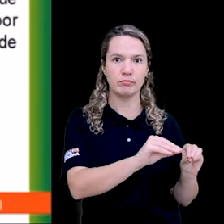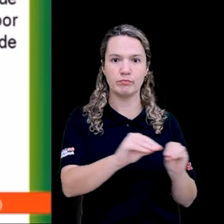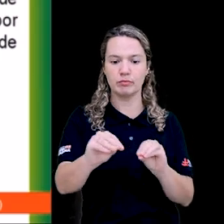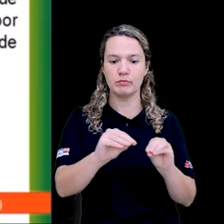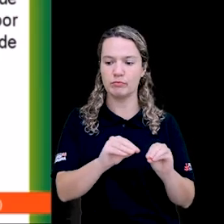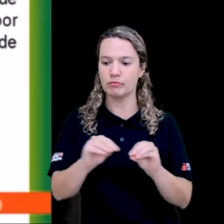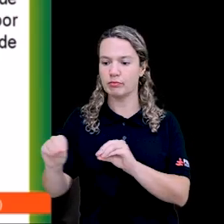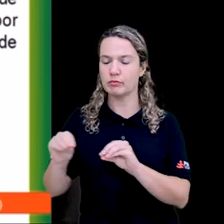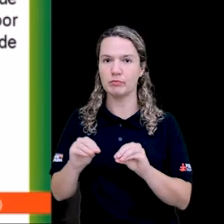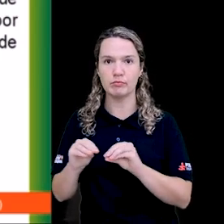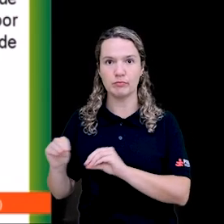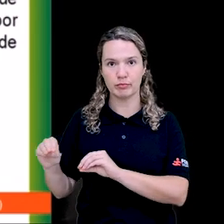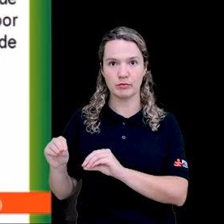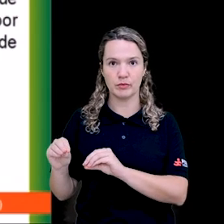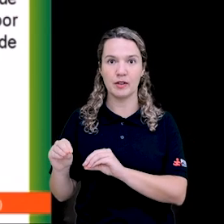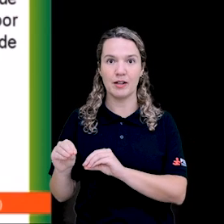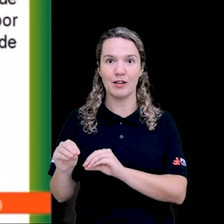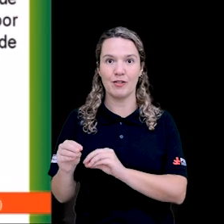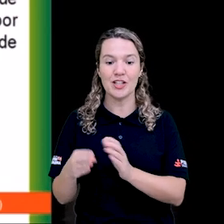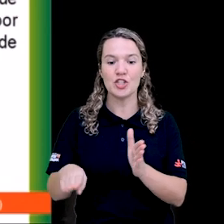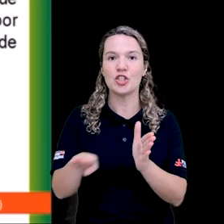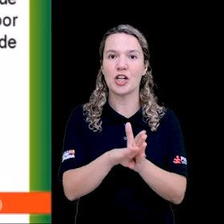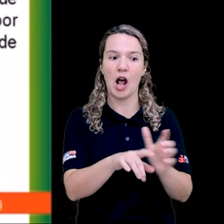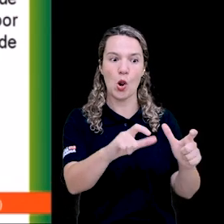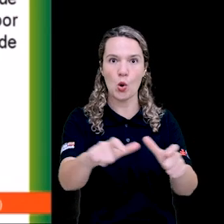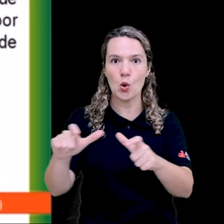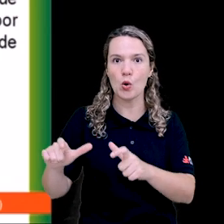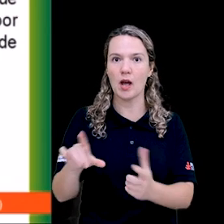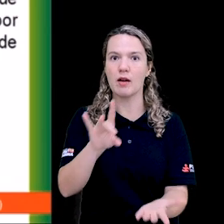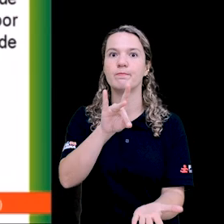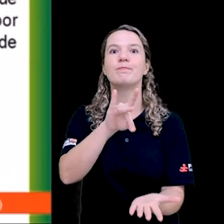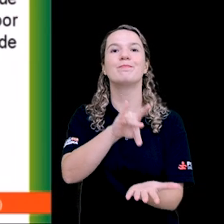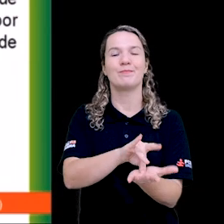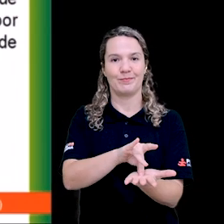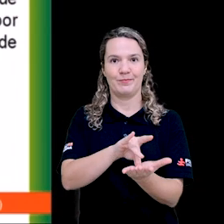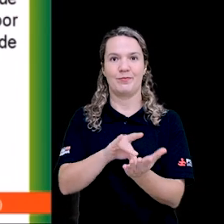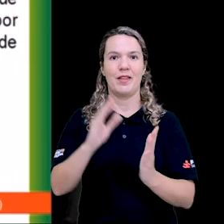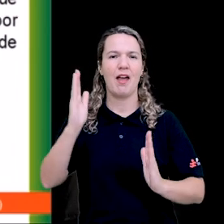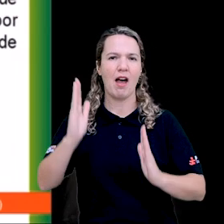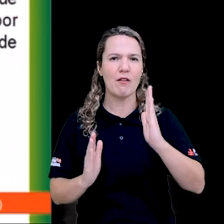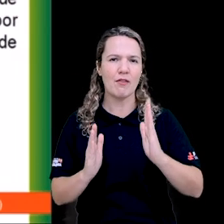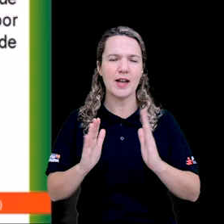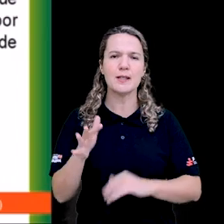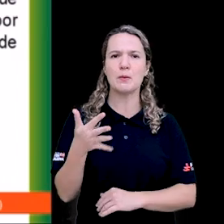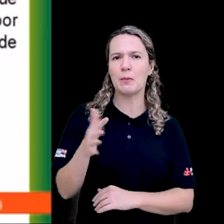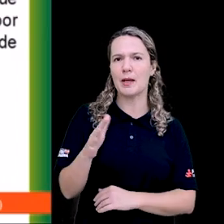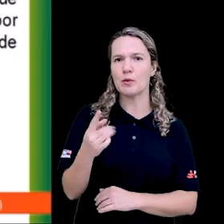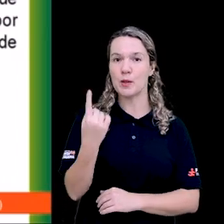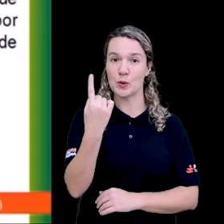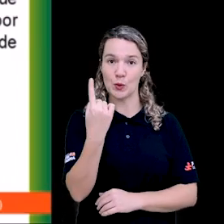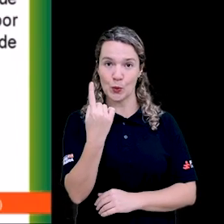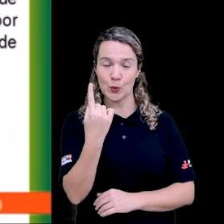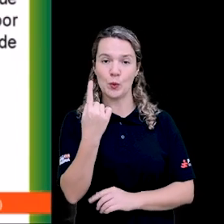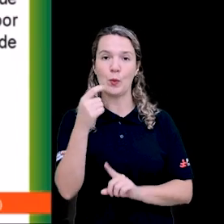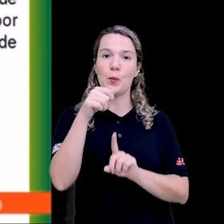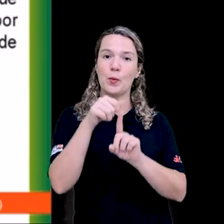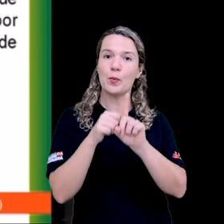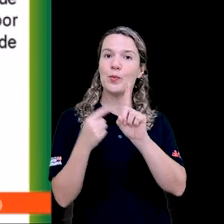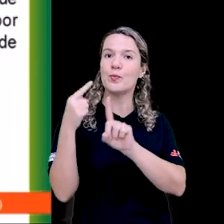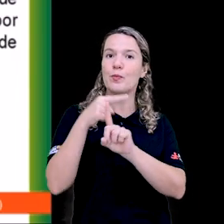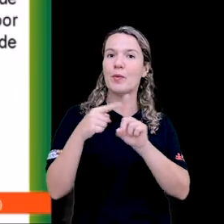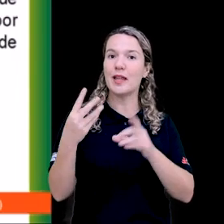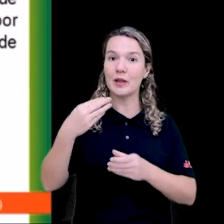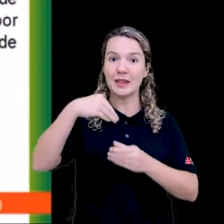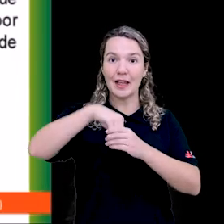é encaminhado para o seu local específico, e essa fase se inicia por volta de 1 mês e